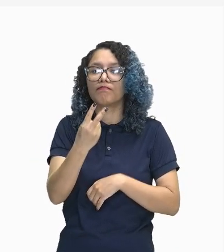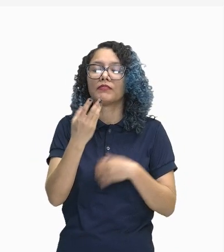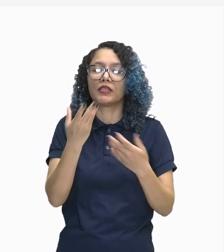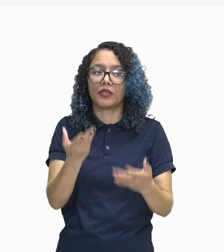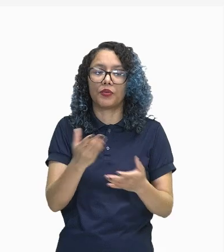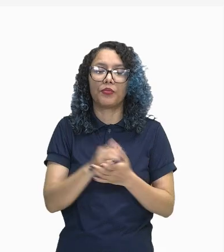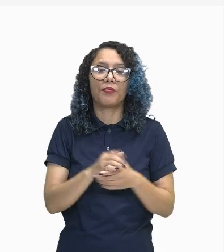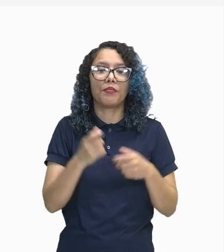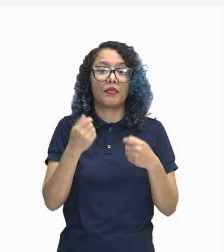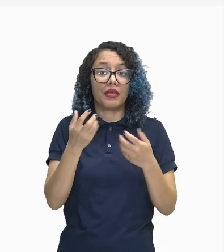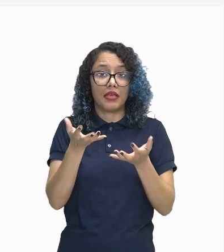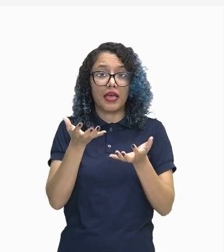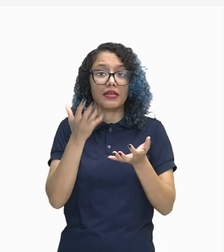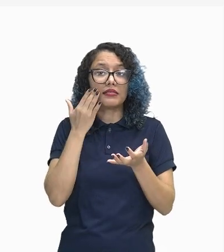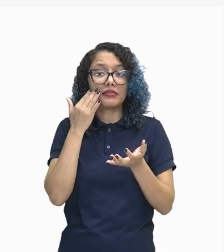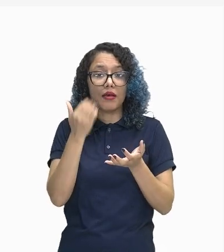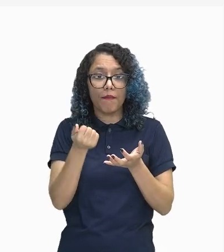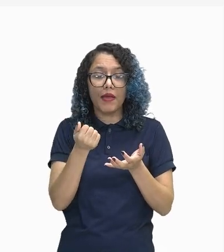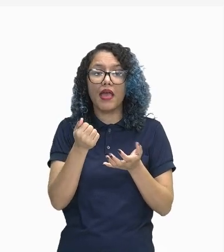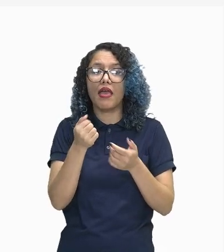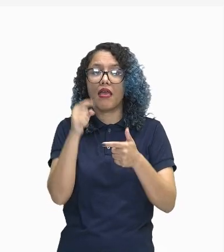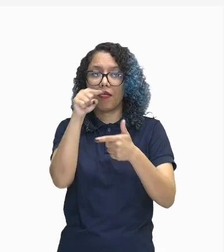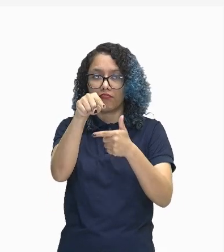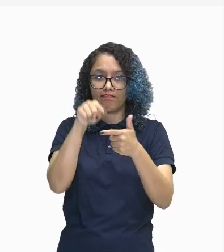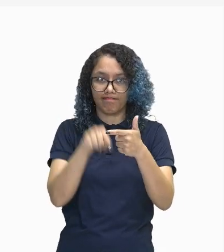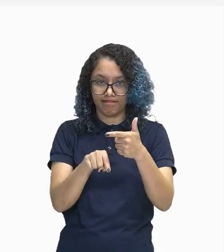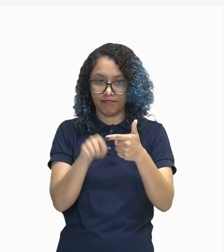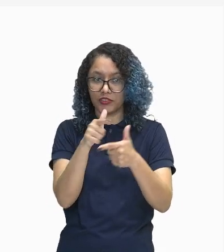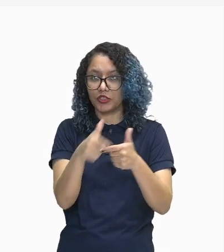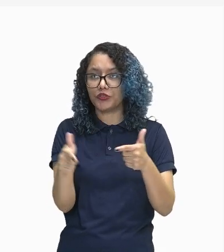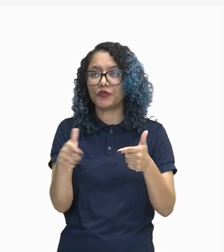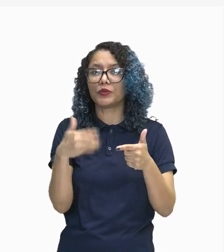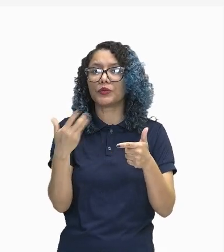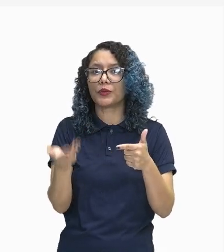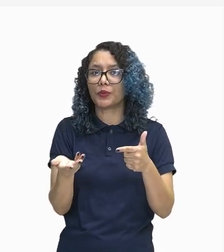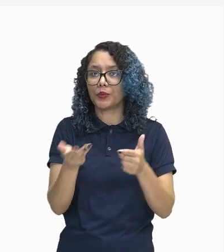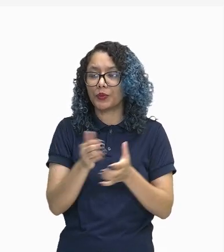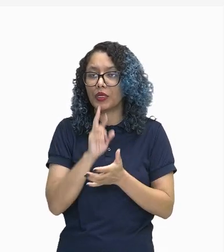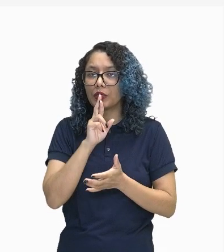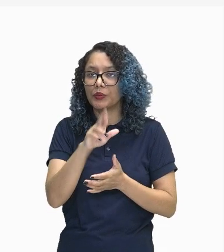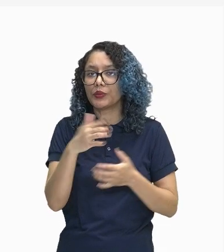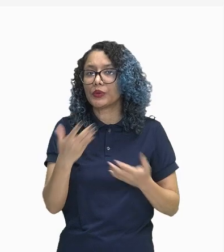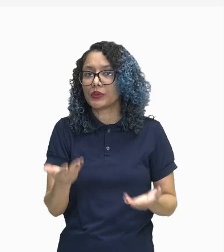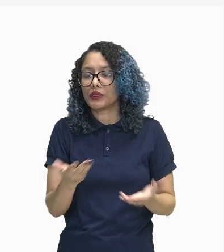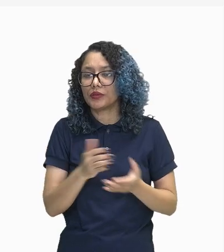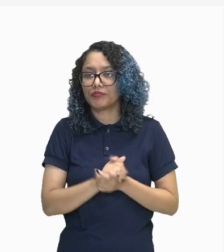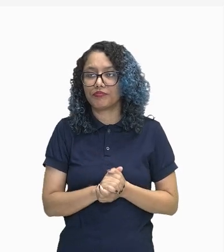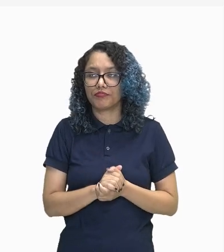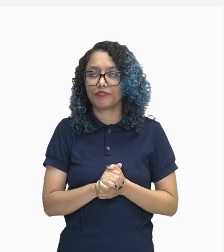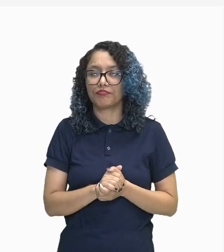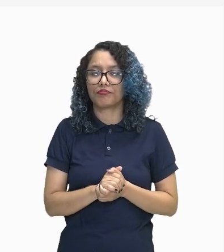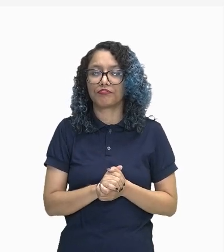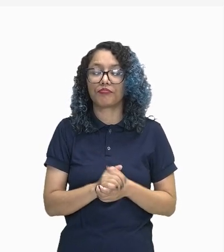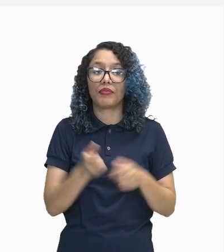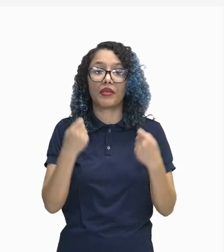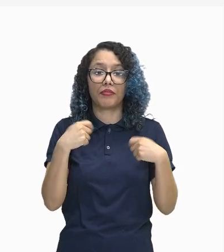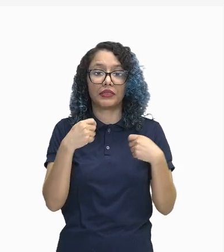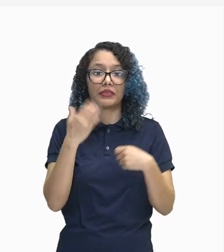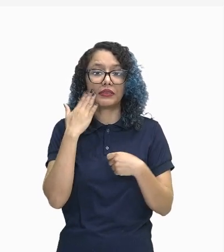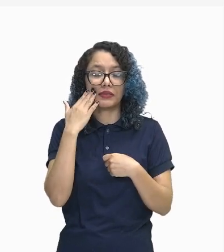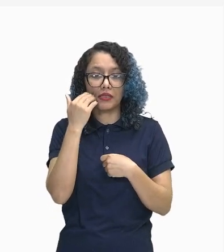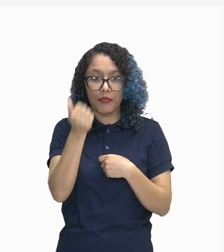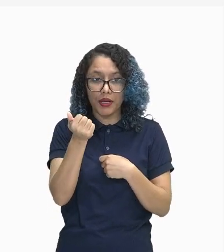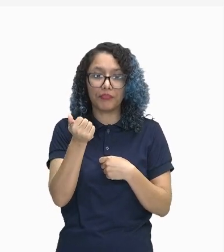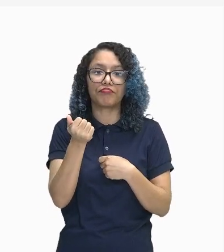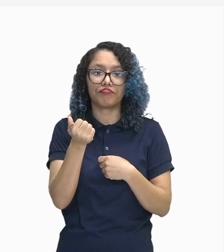a razão, tá bom? Essa razão, pessoal, vai ser a divisão entre a distância, no